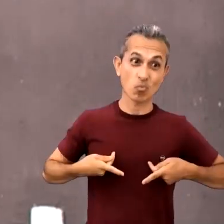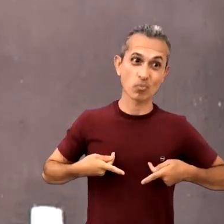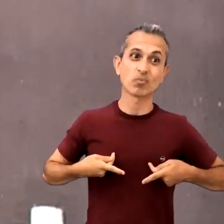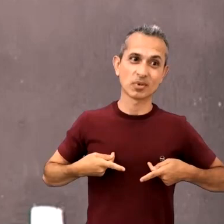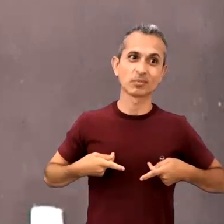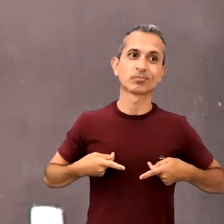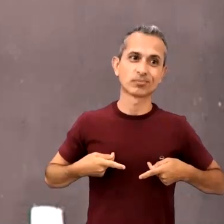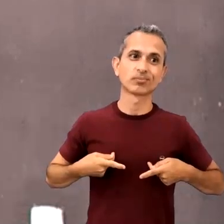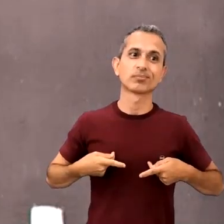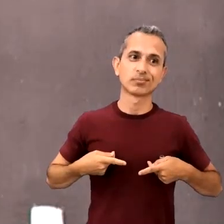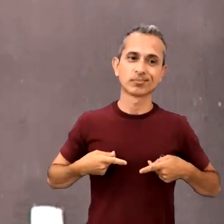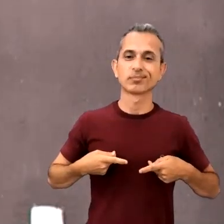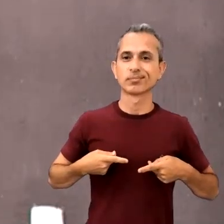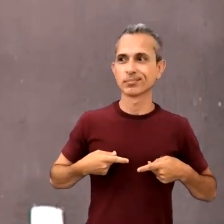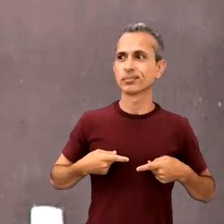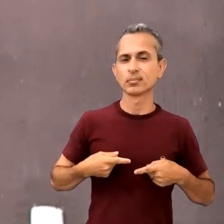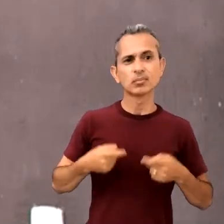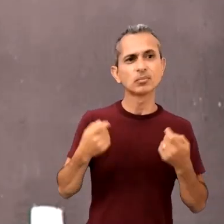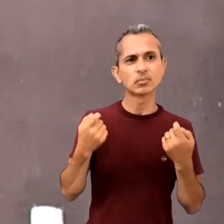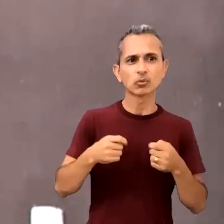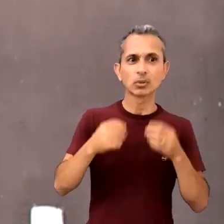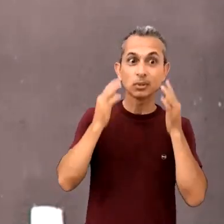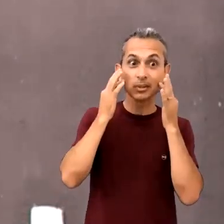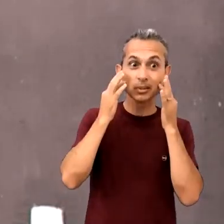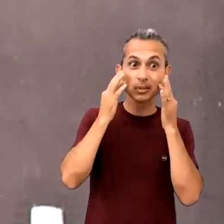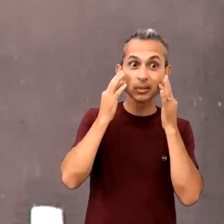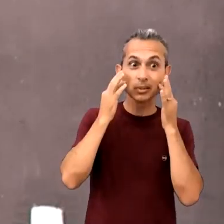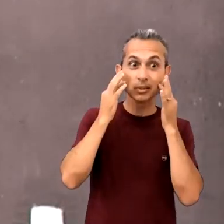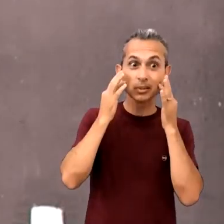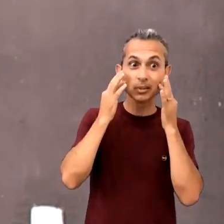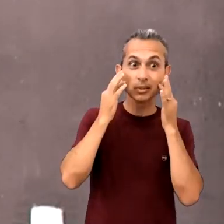precisa pensar no testemunho da nossa fé.